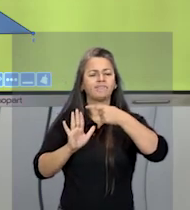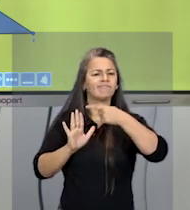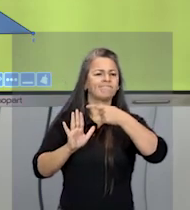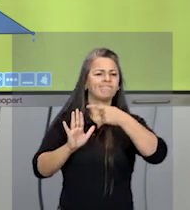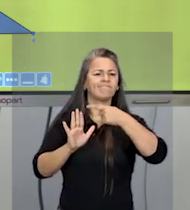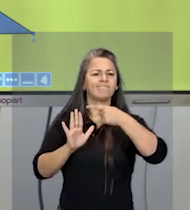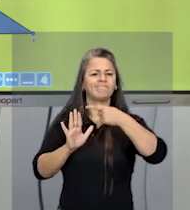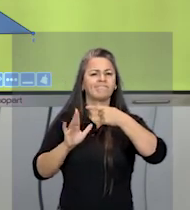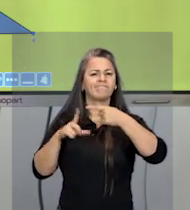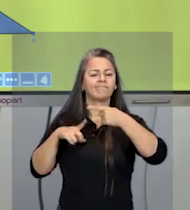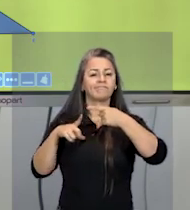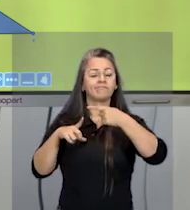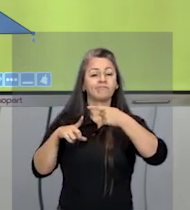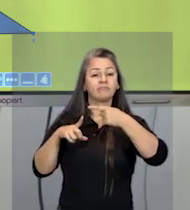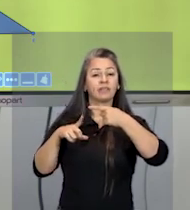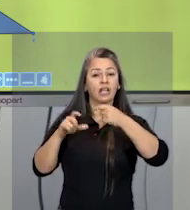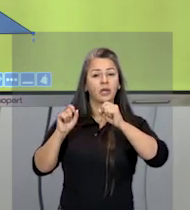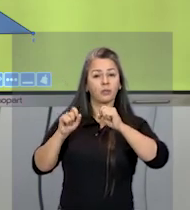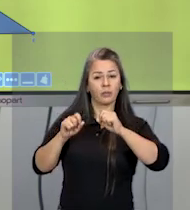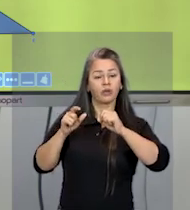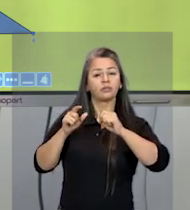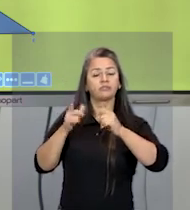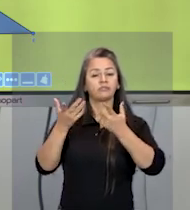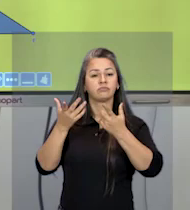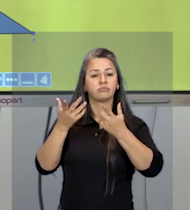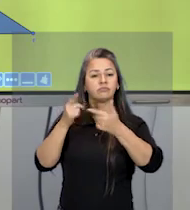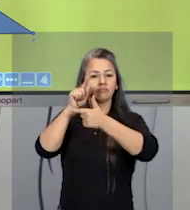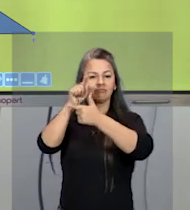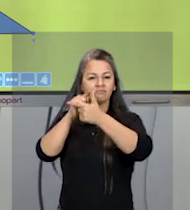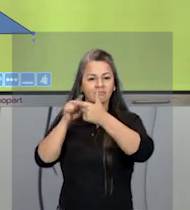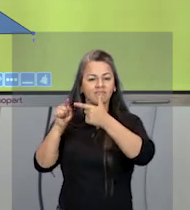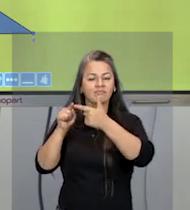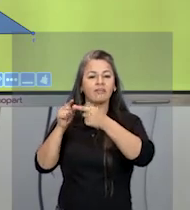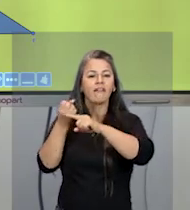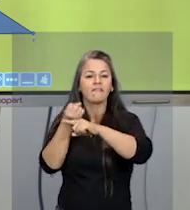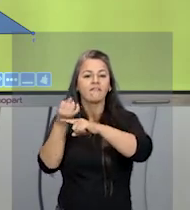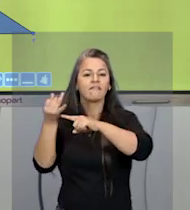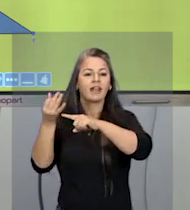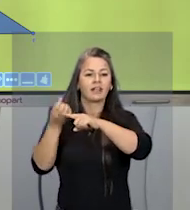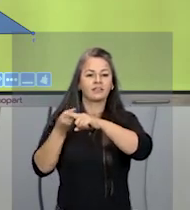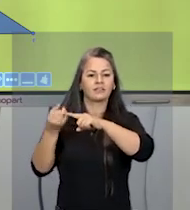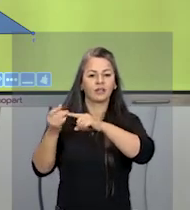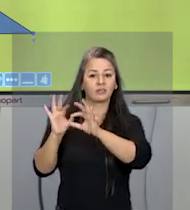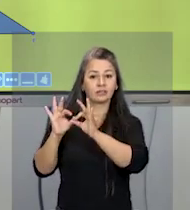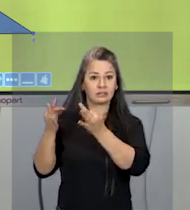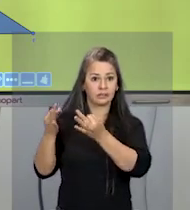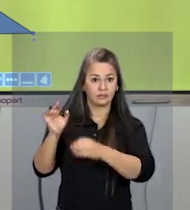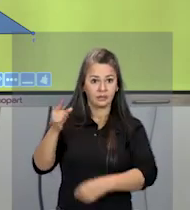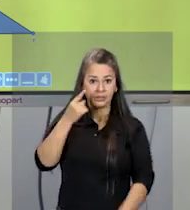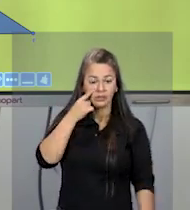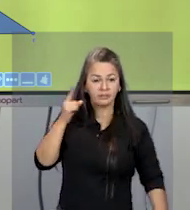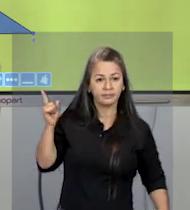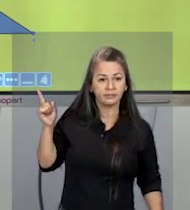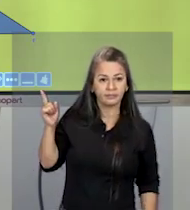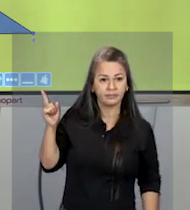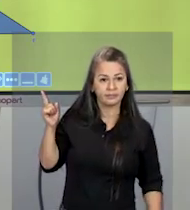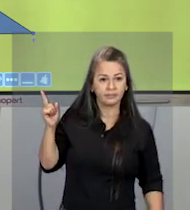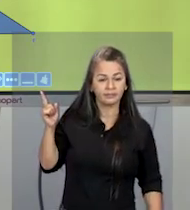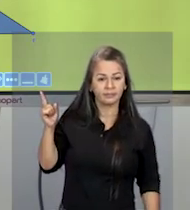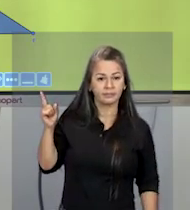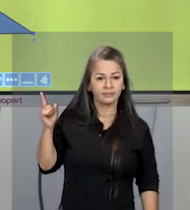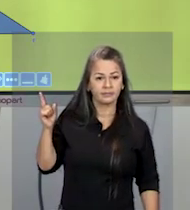está na forma irredutível, ou seja, eu posso simplificar até chegar numa fração que seja mais simples para fazer a análise. Então vamos simplificar